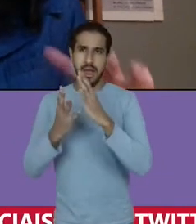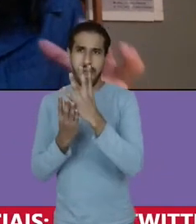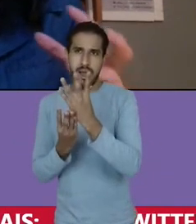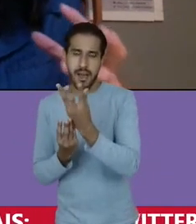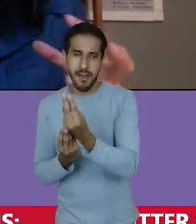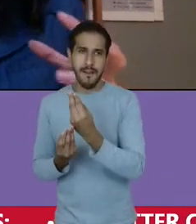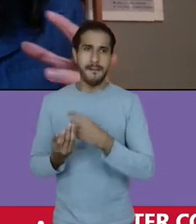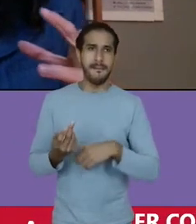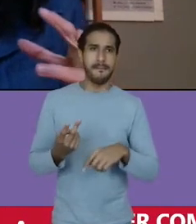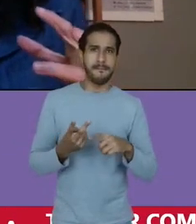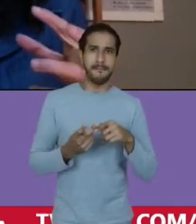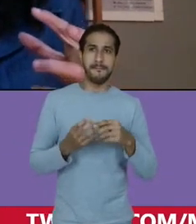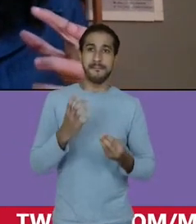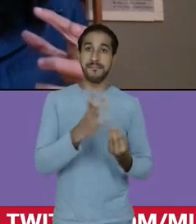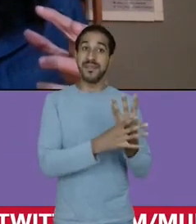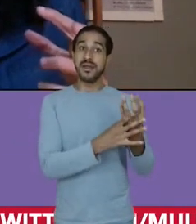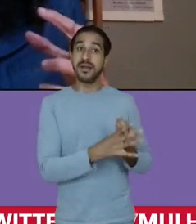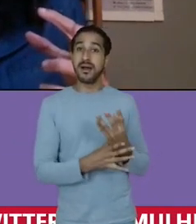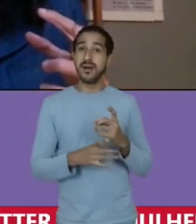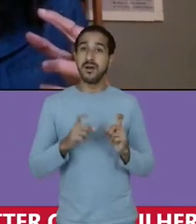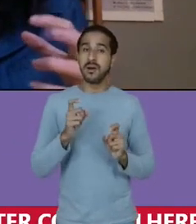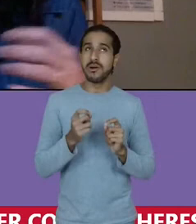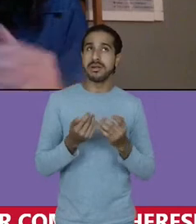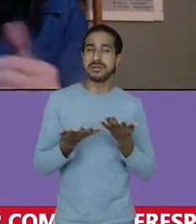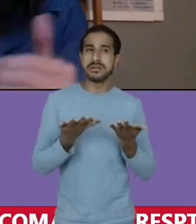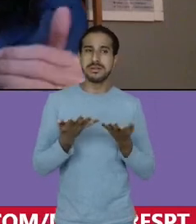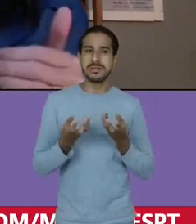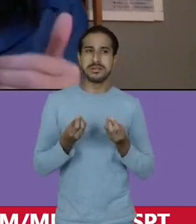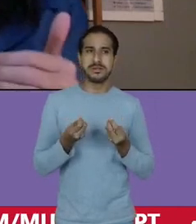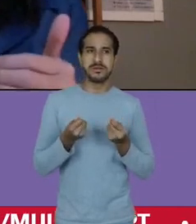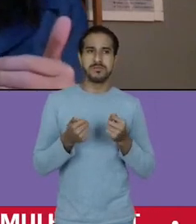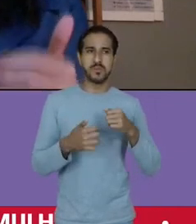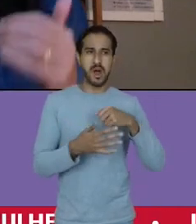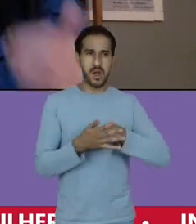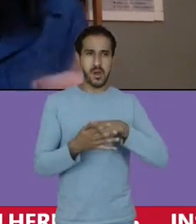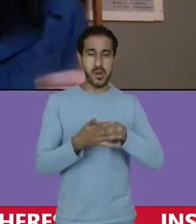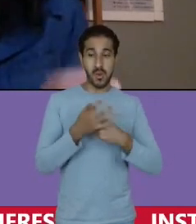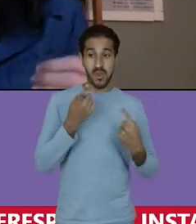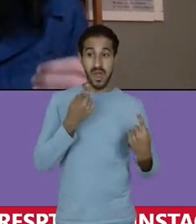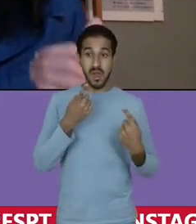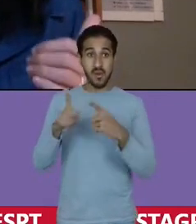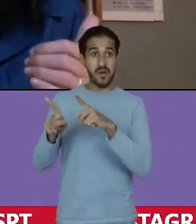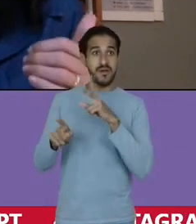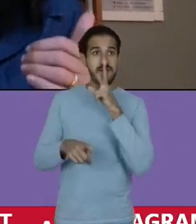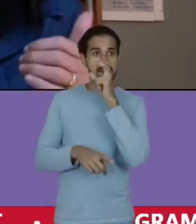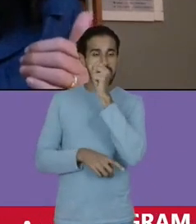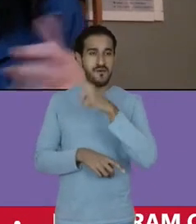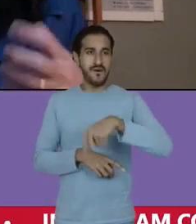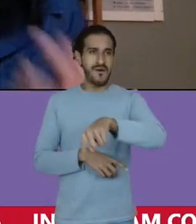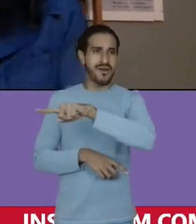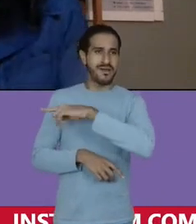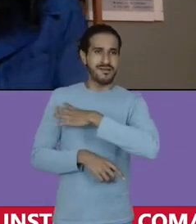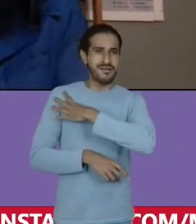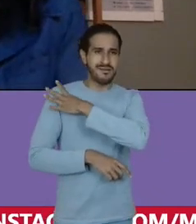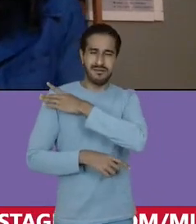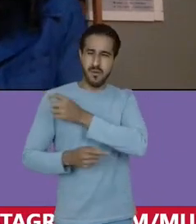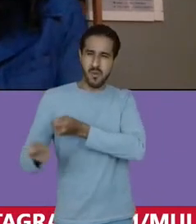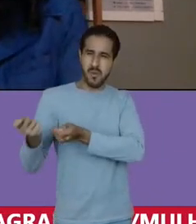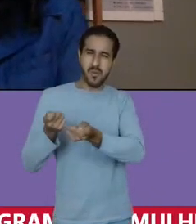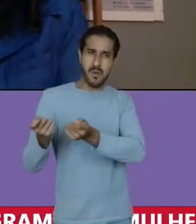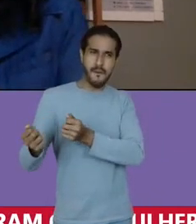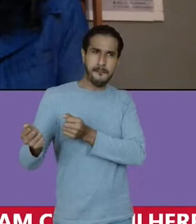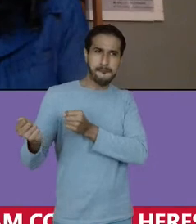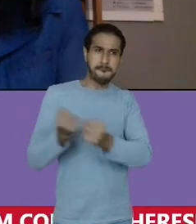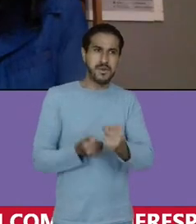artistas produziram uma resistência muito forte àquela